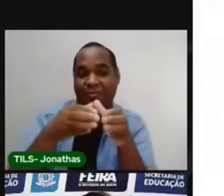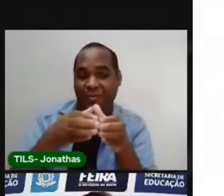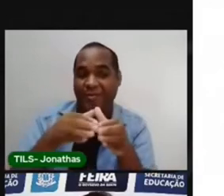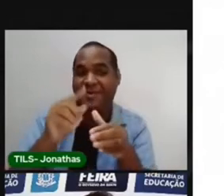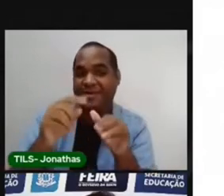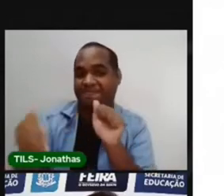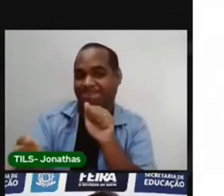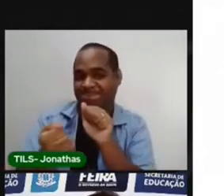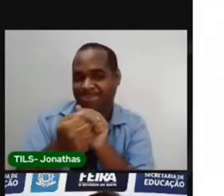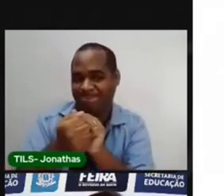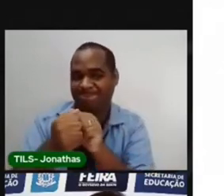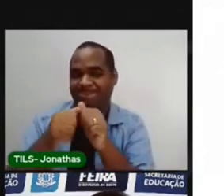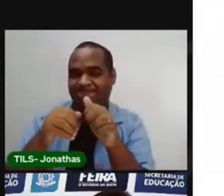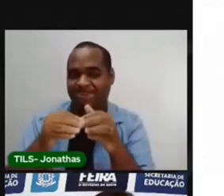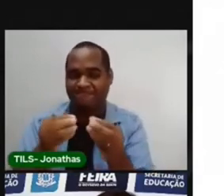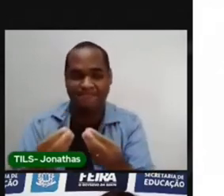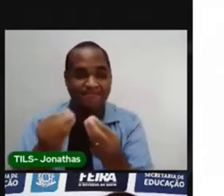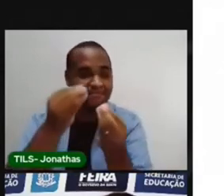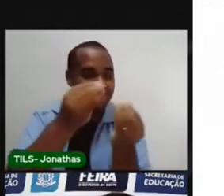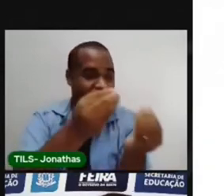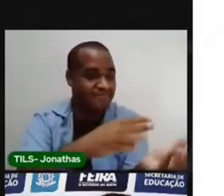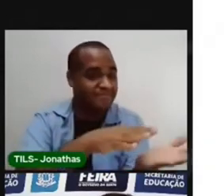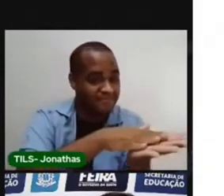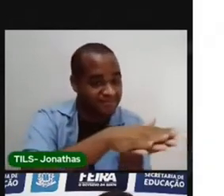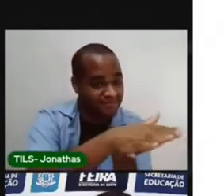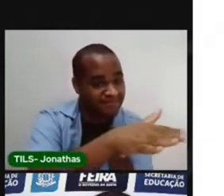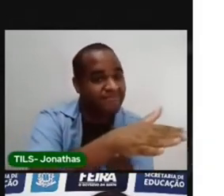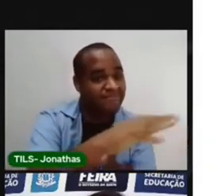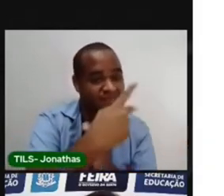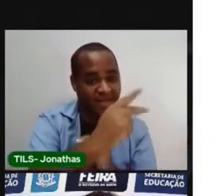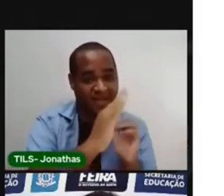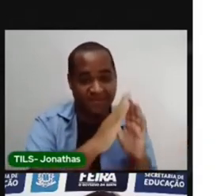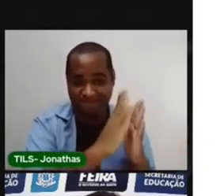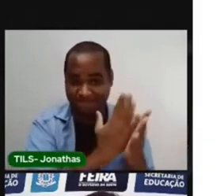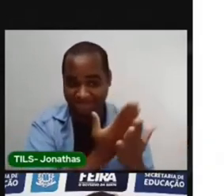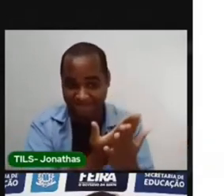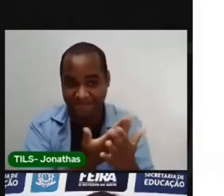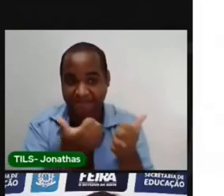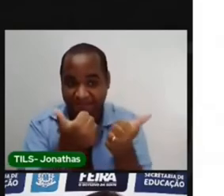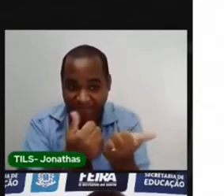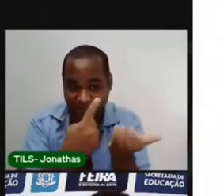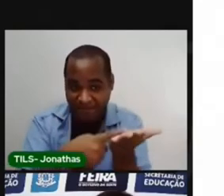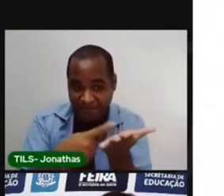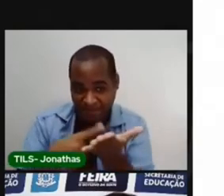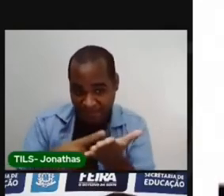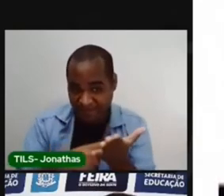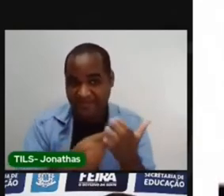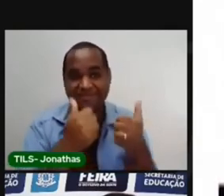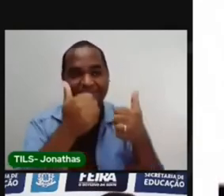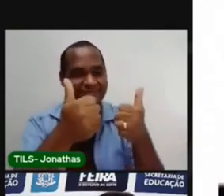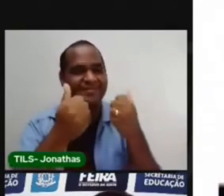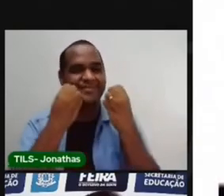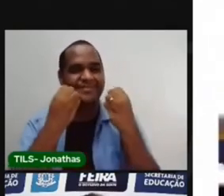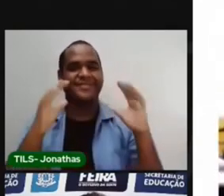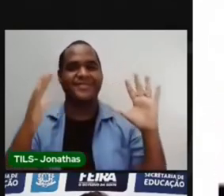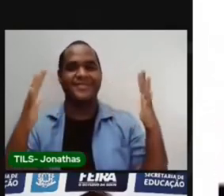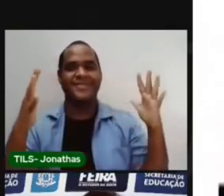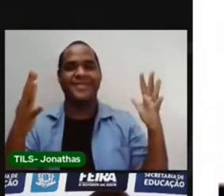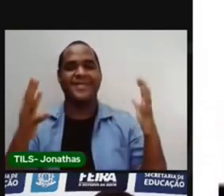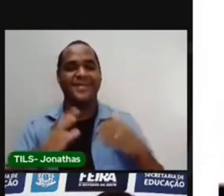colocar junto com as atividades que serão entregues na escola. Combinado? Muito bem.